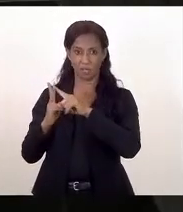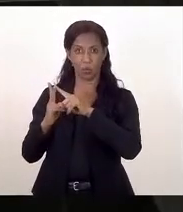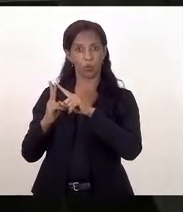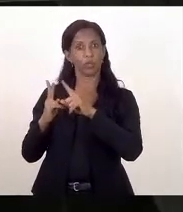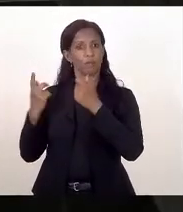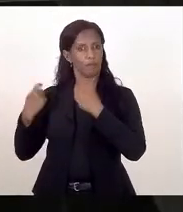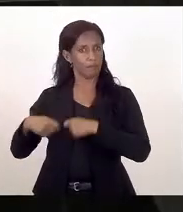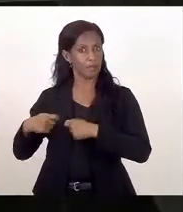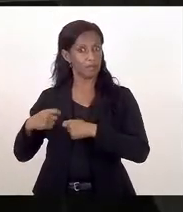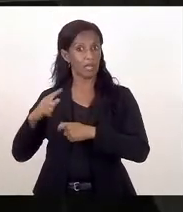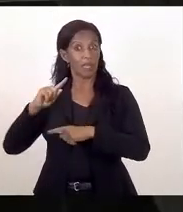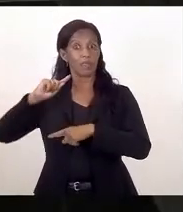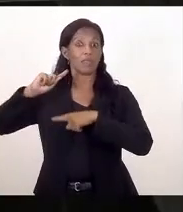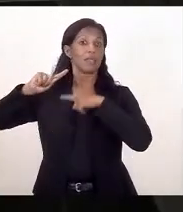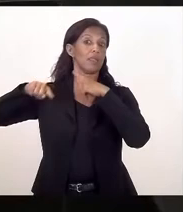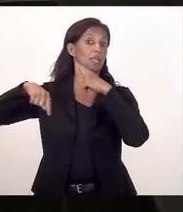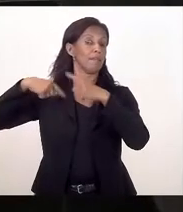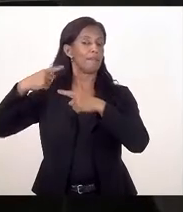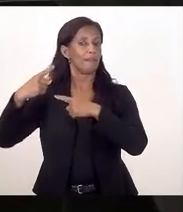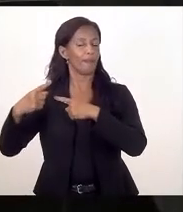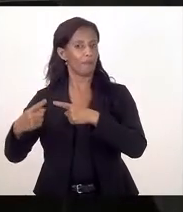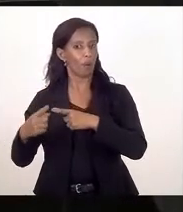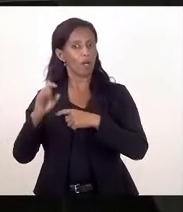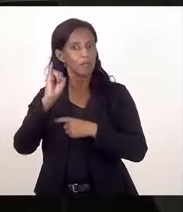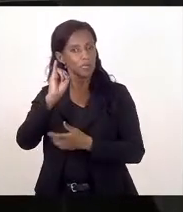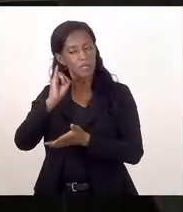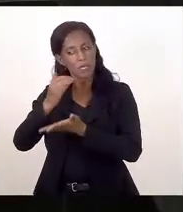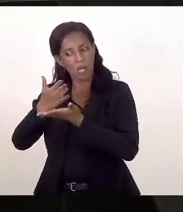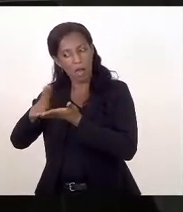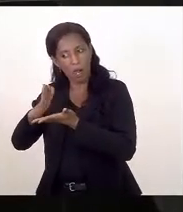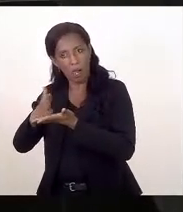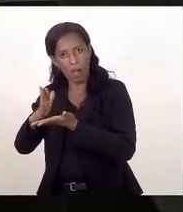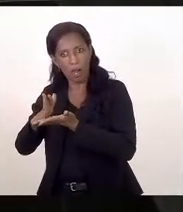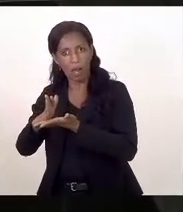depois, ou concomitantemente, se tiver vacina,